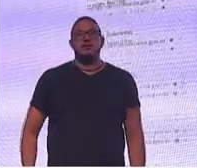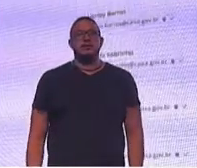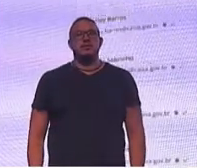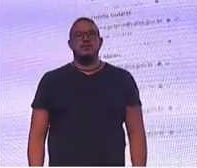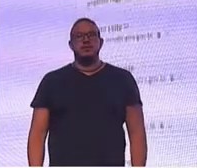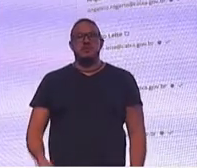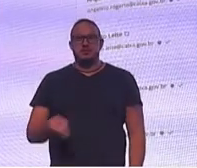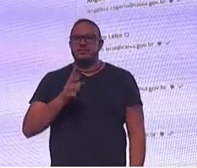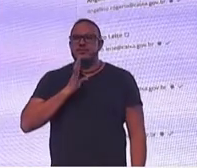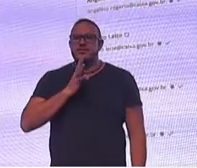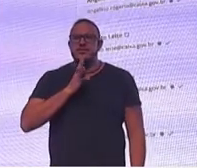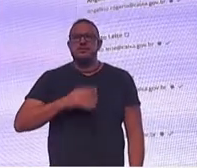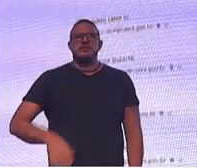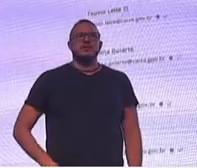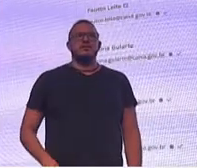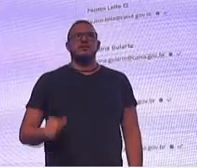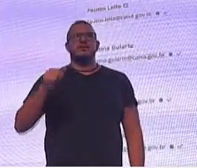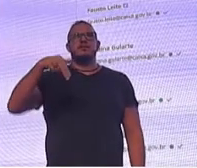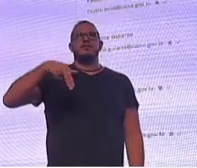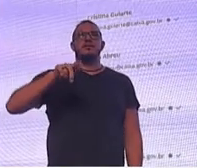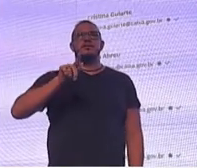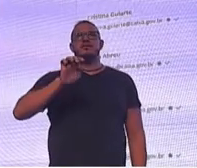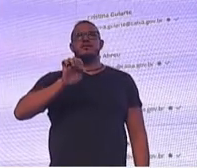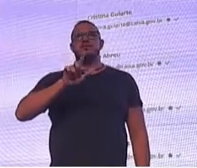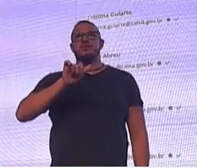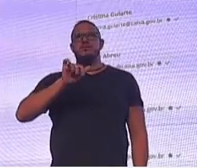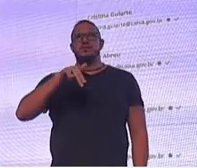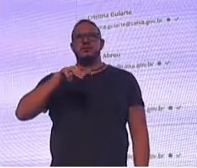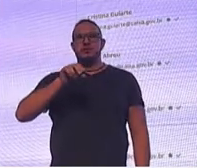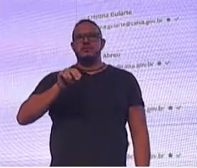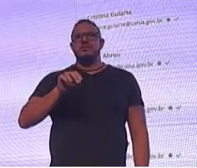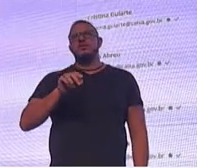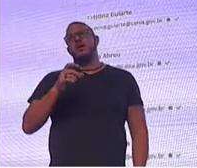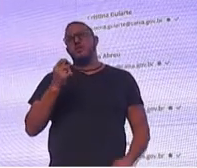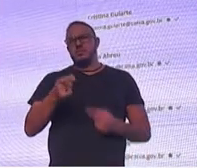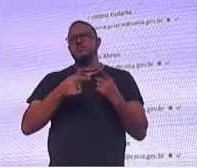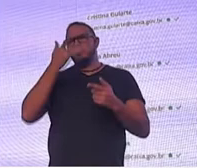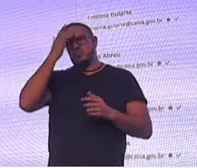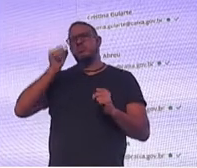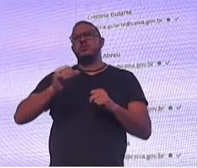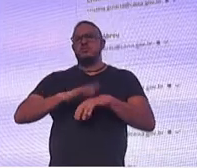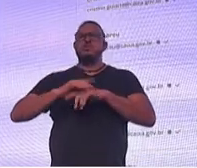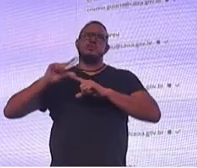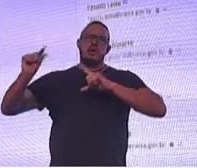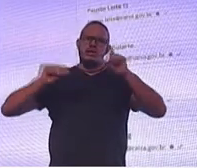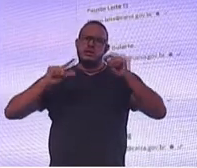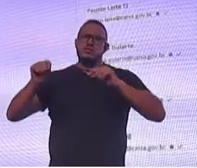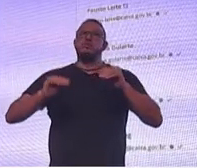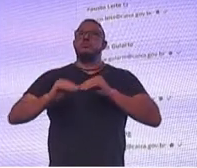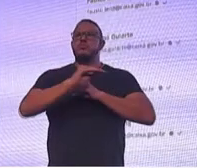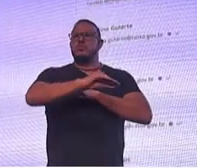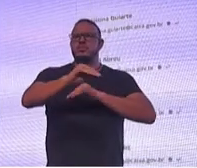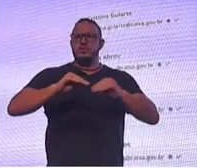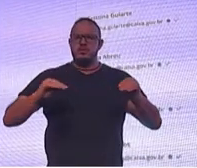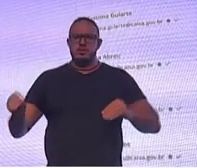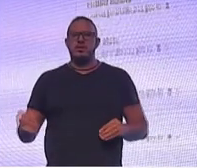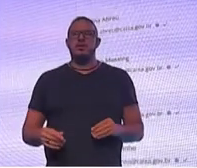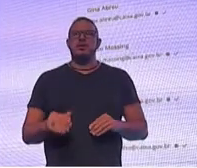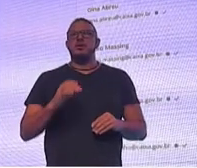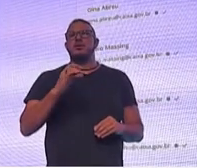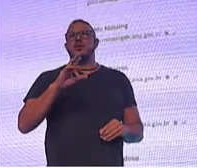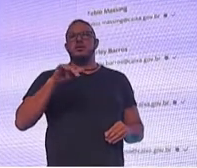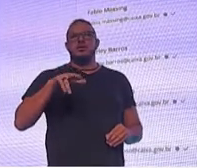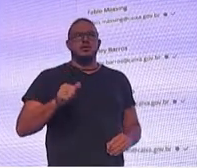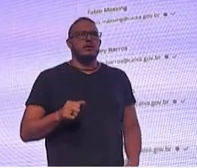Quem conhece? Vamos lá. Angelino, Rogério, Fausto Leite. Algumas pessoas podem ter saído já ou mudado de área. Fausto Leite, Cristina Goulart,